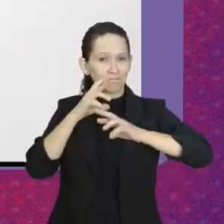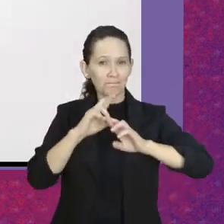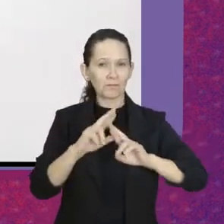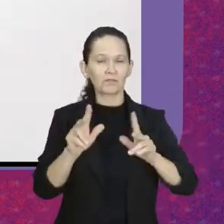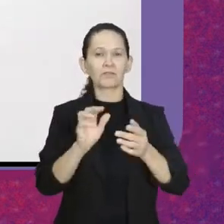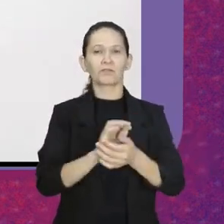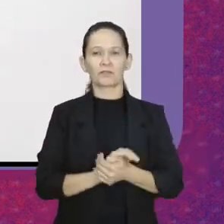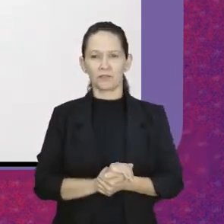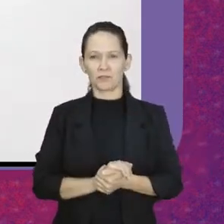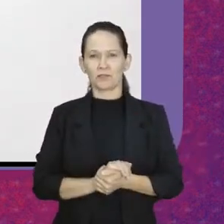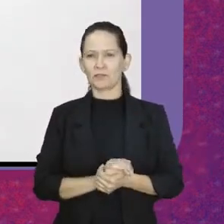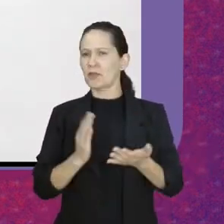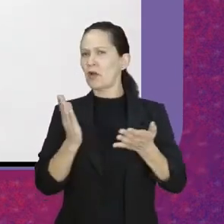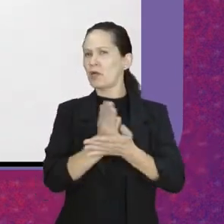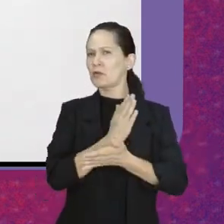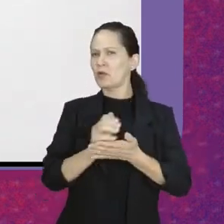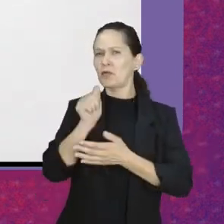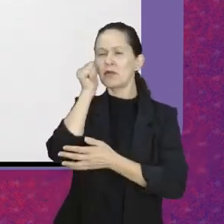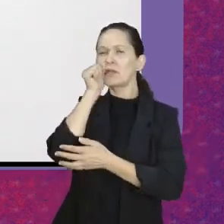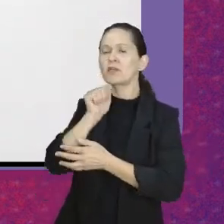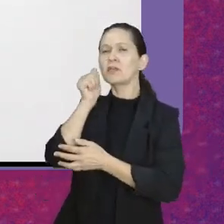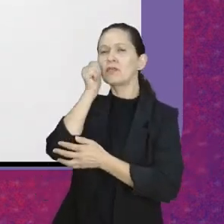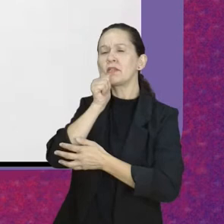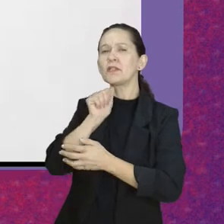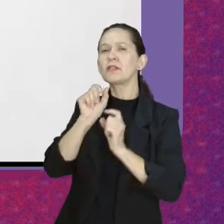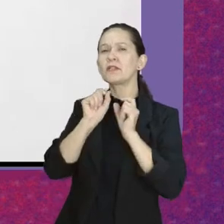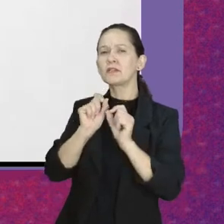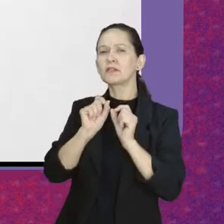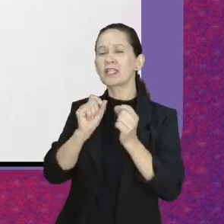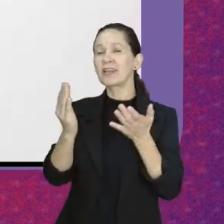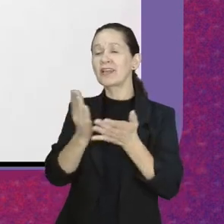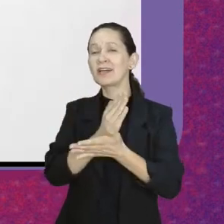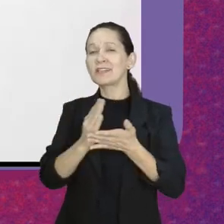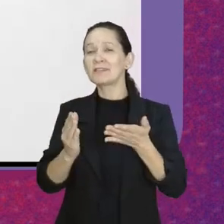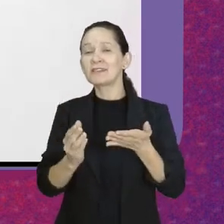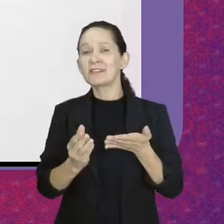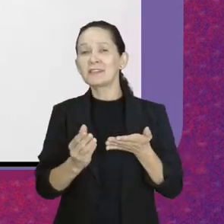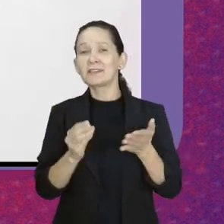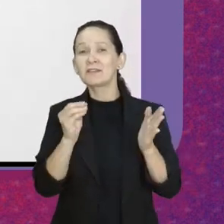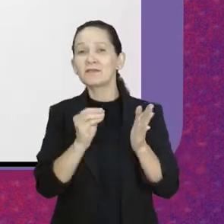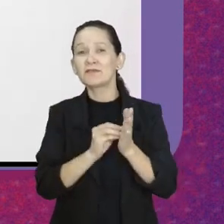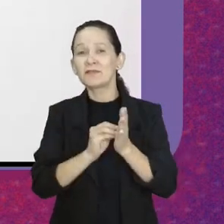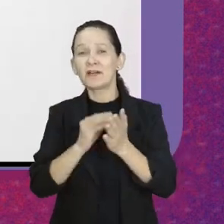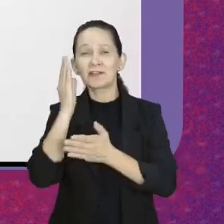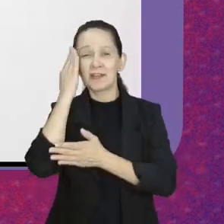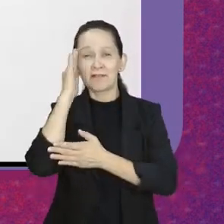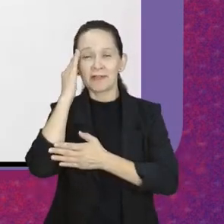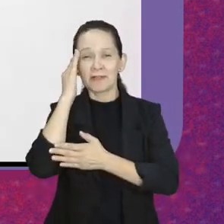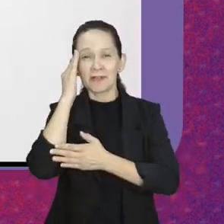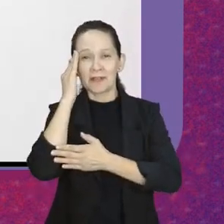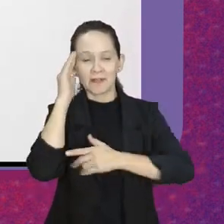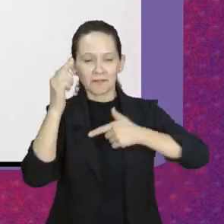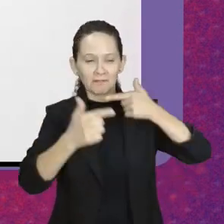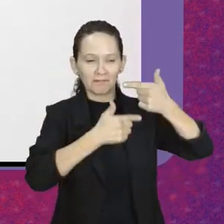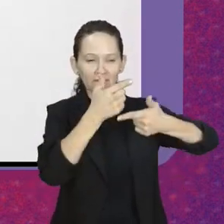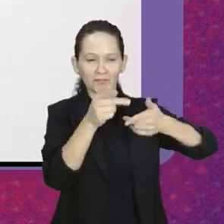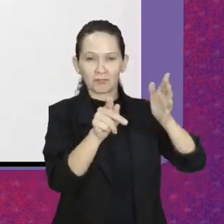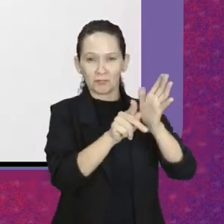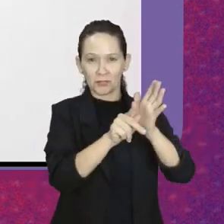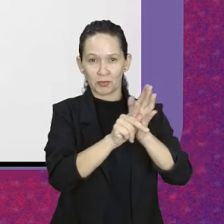da mulher fazer, as próprias mulheres muitas vezes nem percebem que esse trabalho